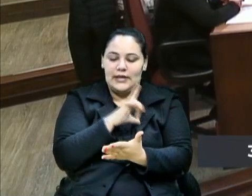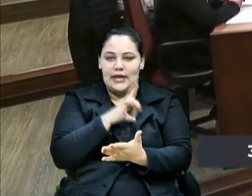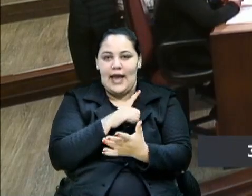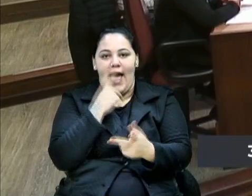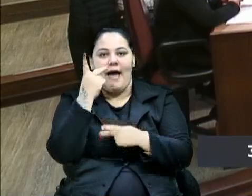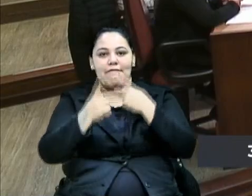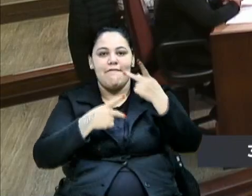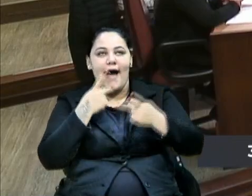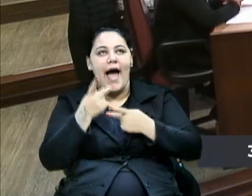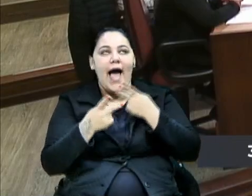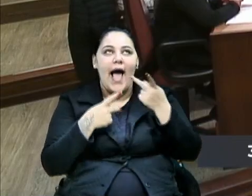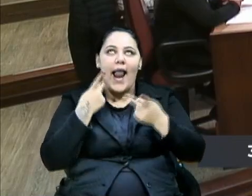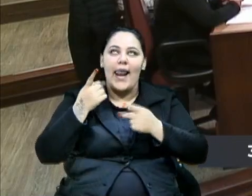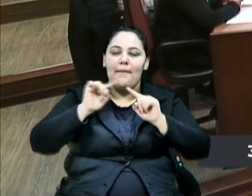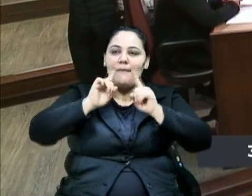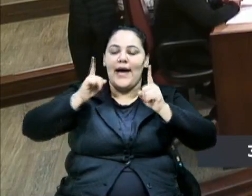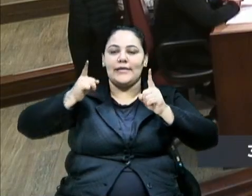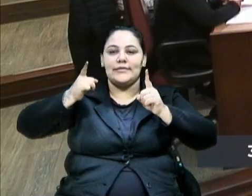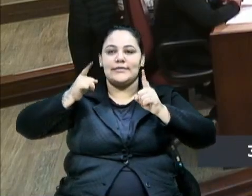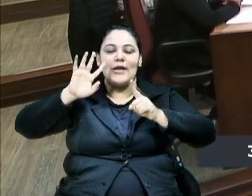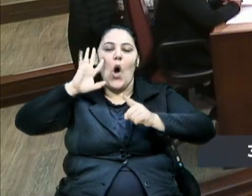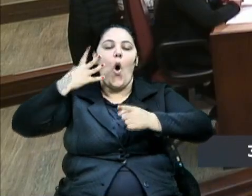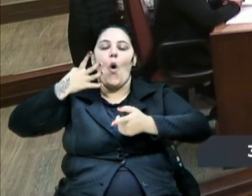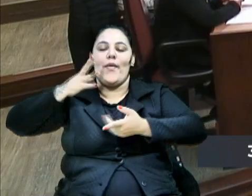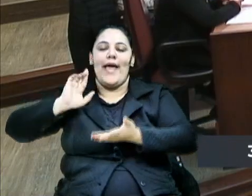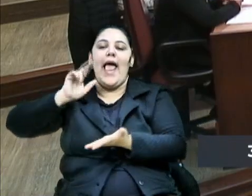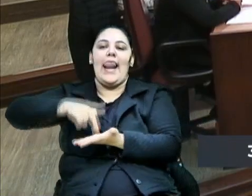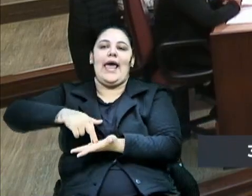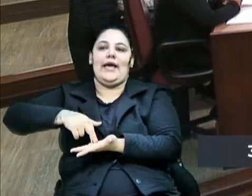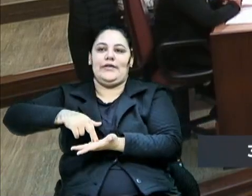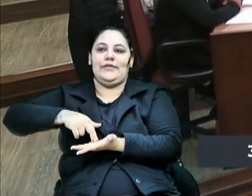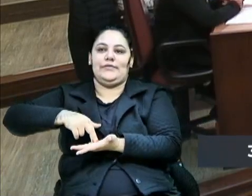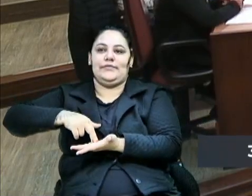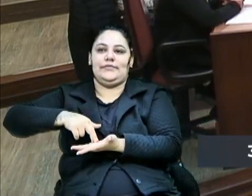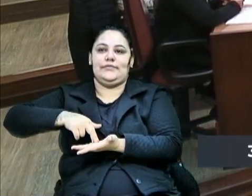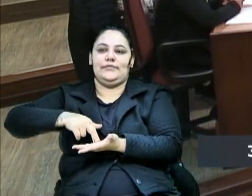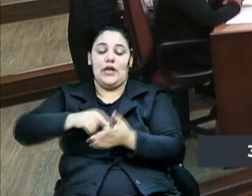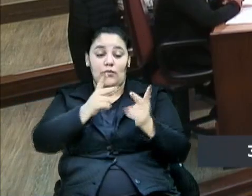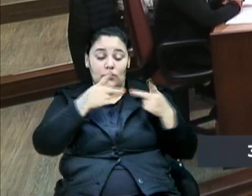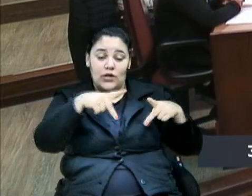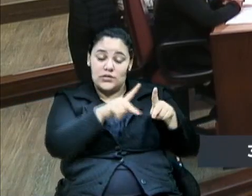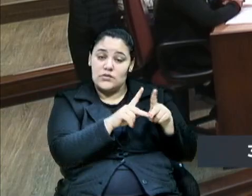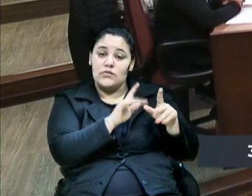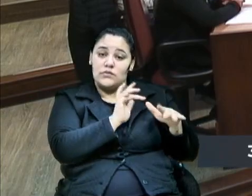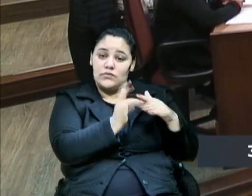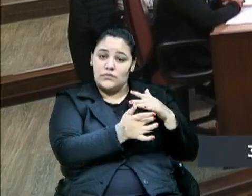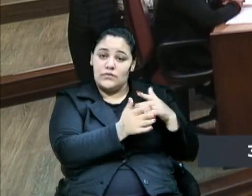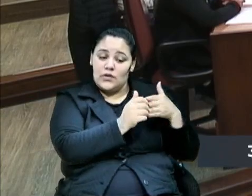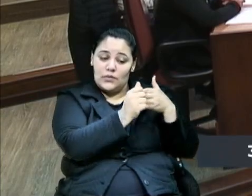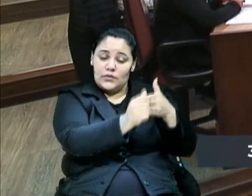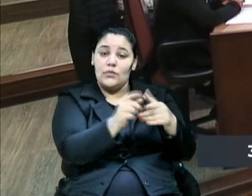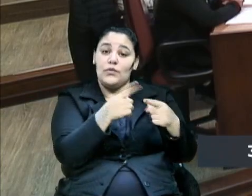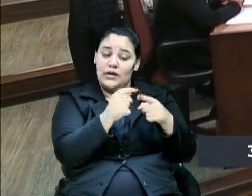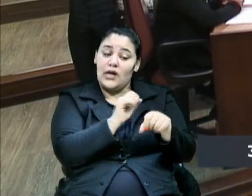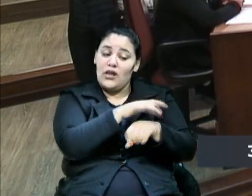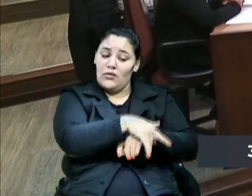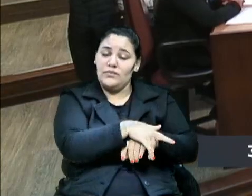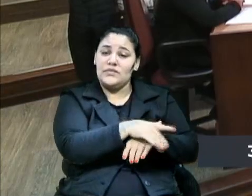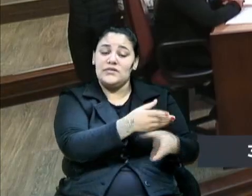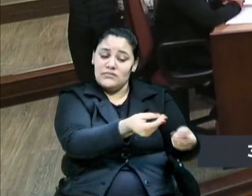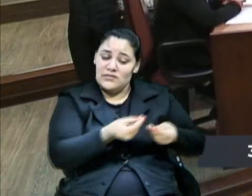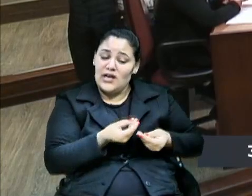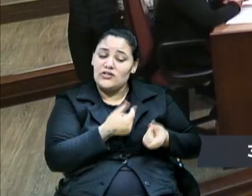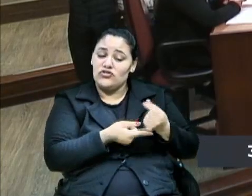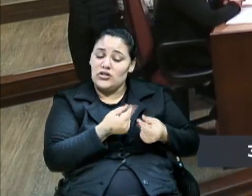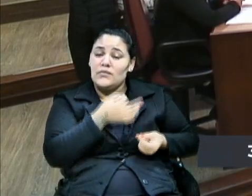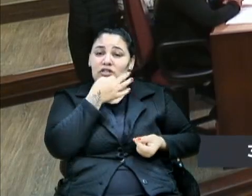se tem ali a prática, onde a população que está prestigiando a TV Câmara é muito importante, porque Galópolis também gera a economia da nossa cidade.